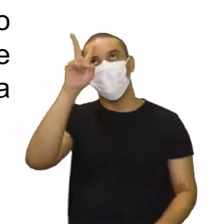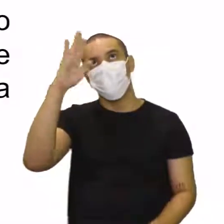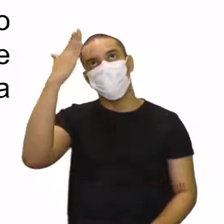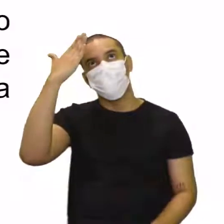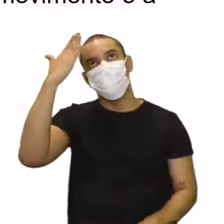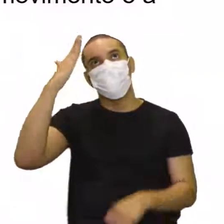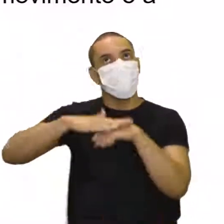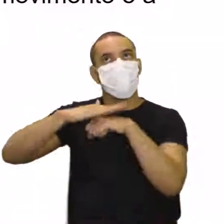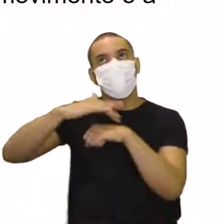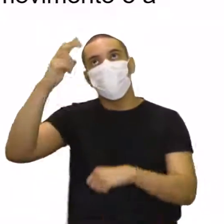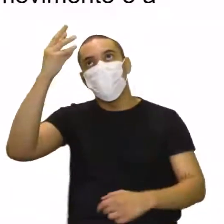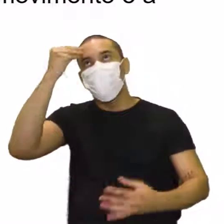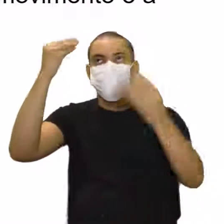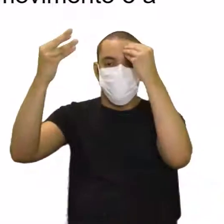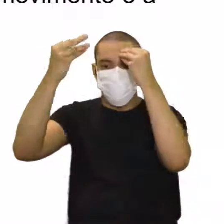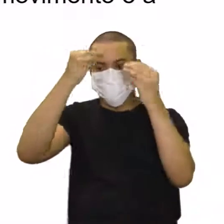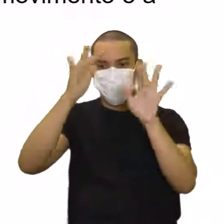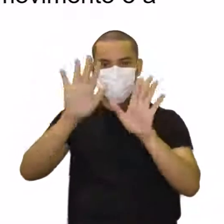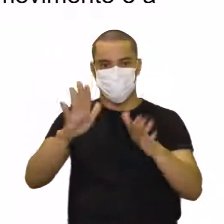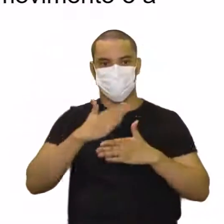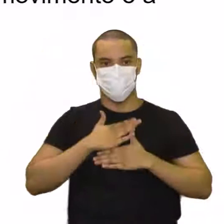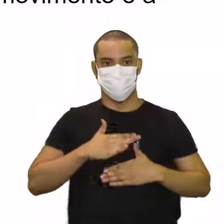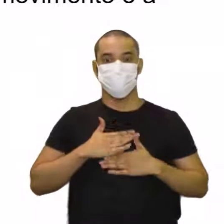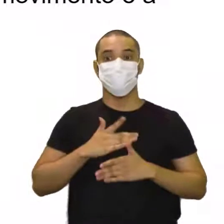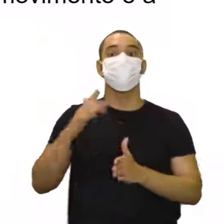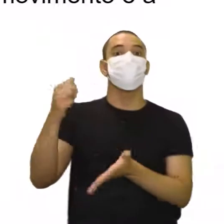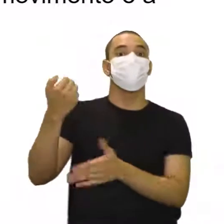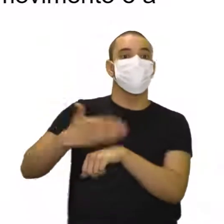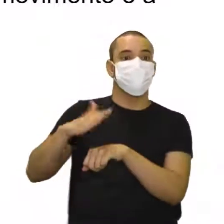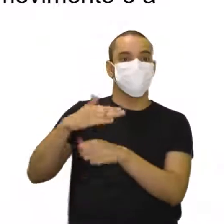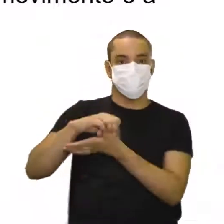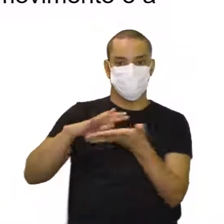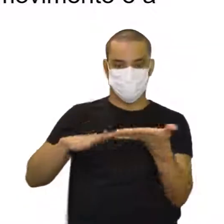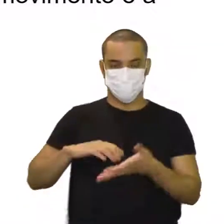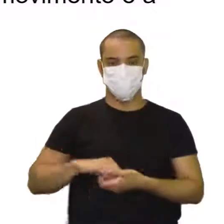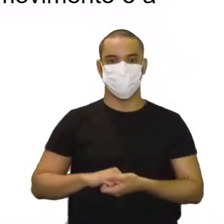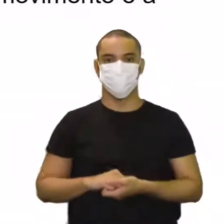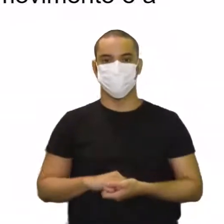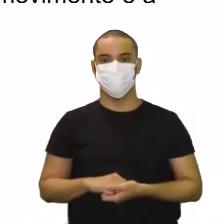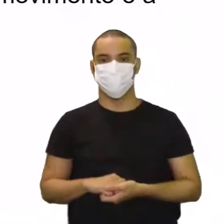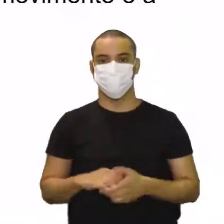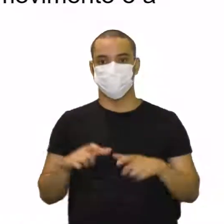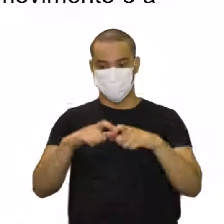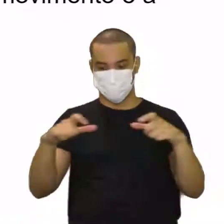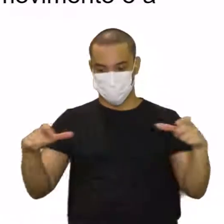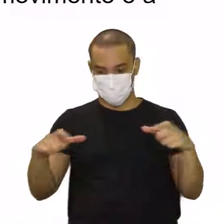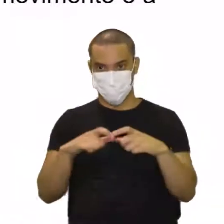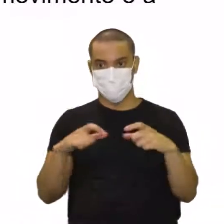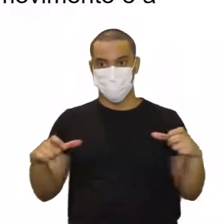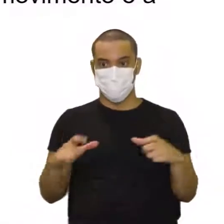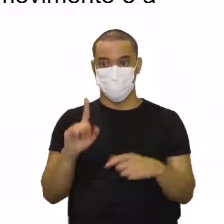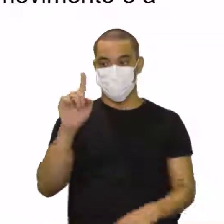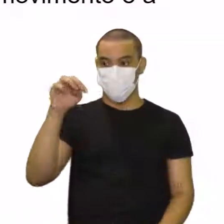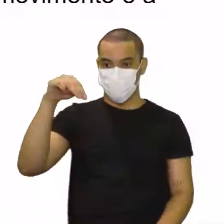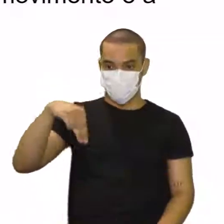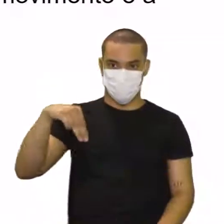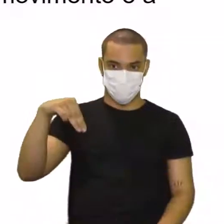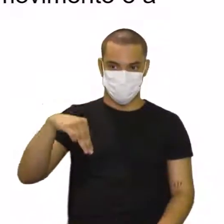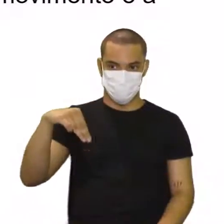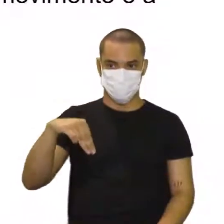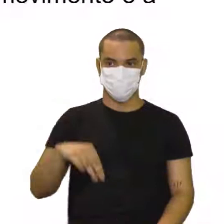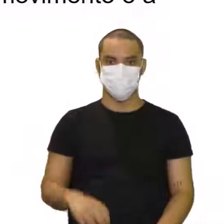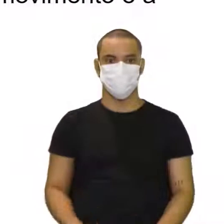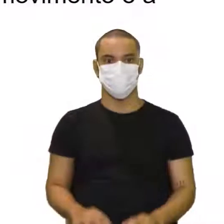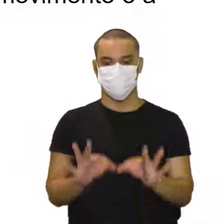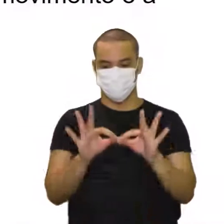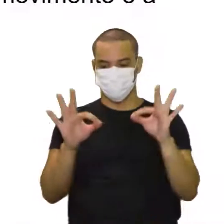automaticamente, certo? Bom, um exercício. Uma barra condutora de 1 metro